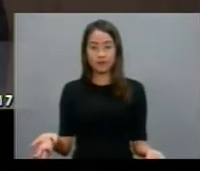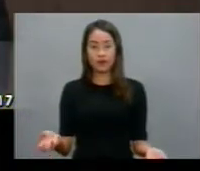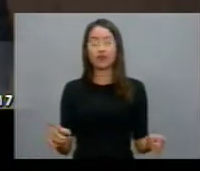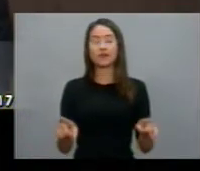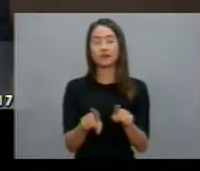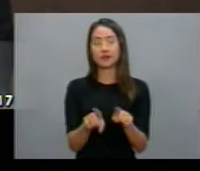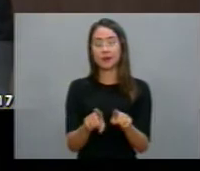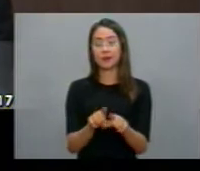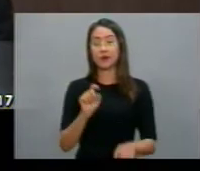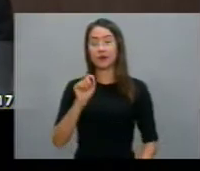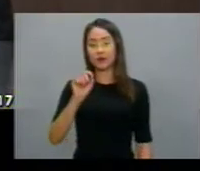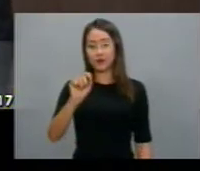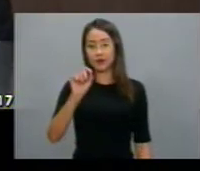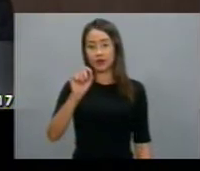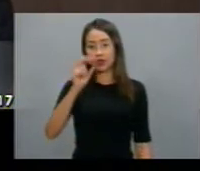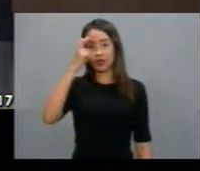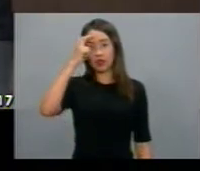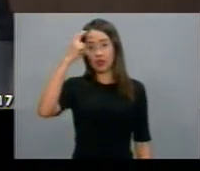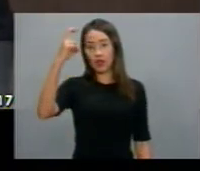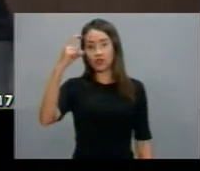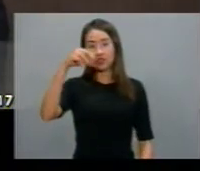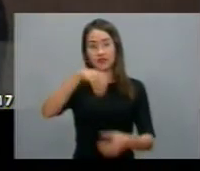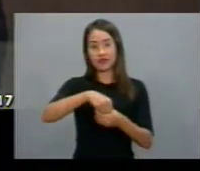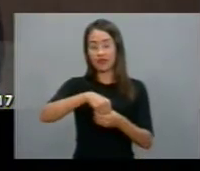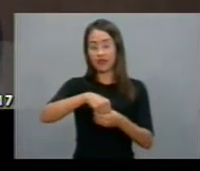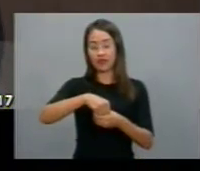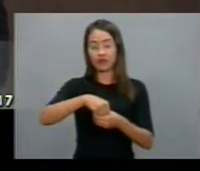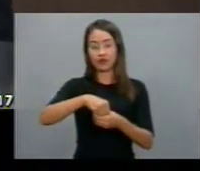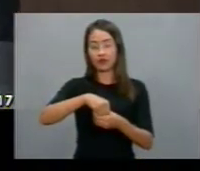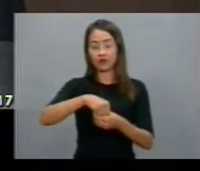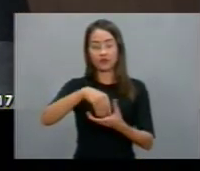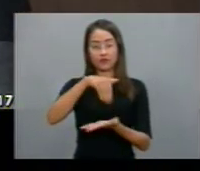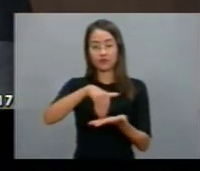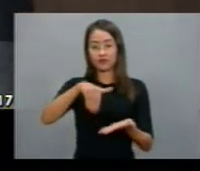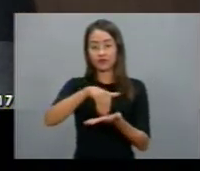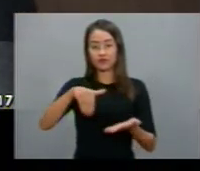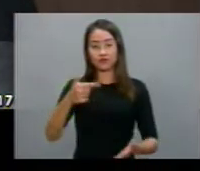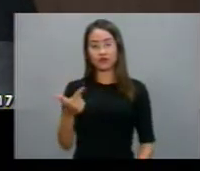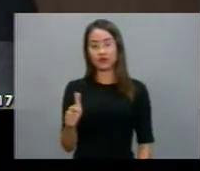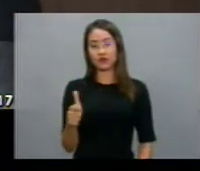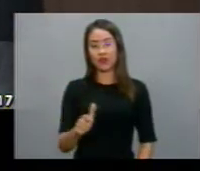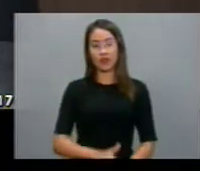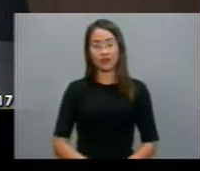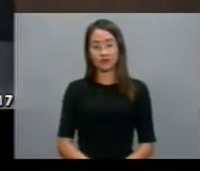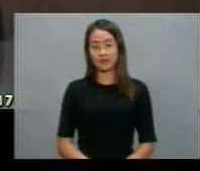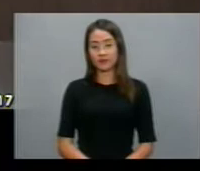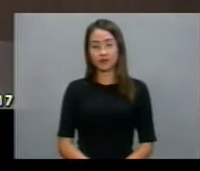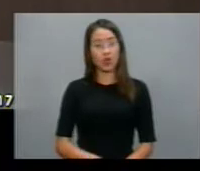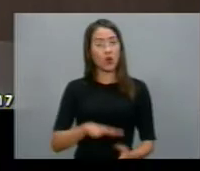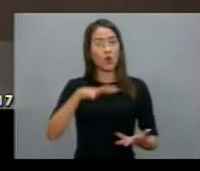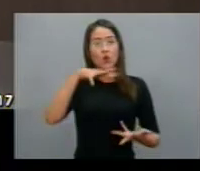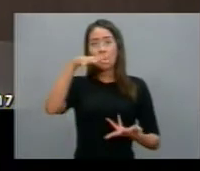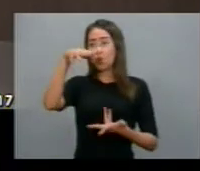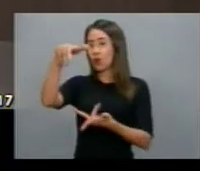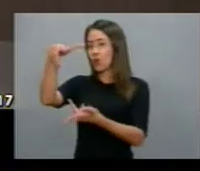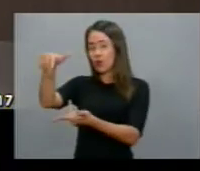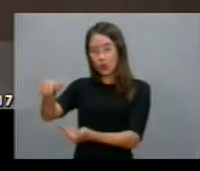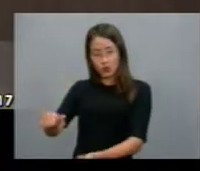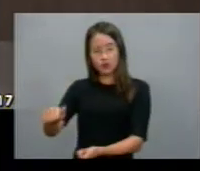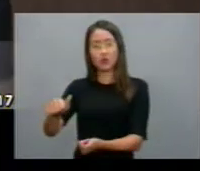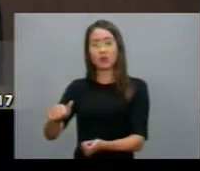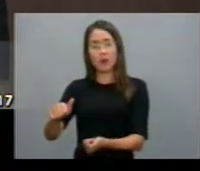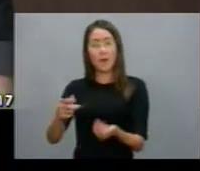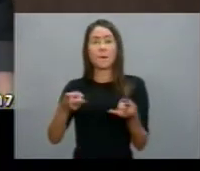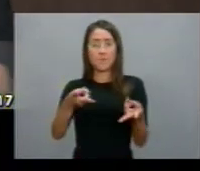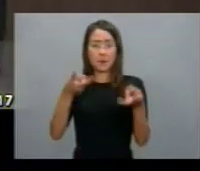nada inteligente, perversa, cruel, seletiva e elitista guerra contra as drogas. O mundo inteiro viu que isso não